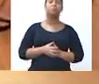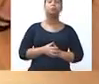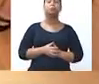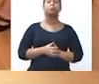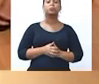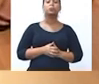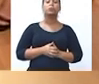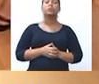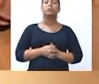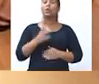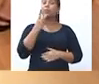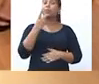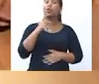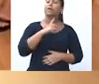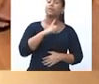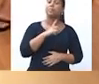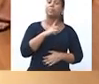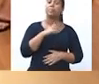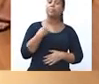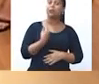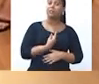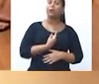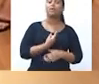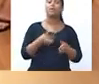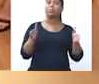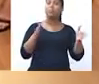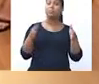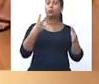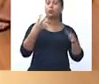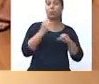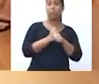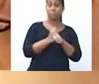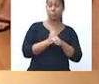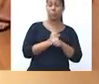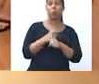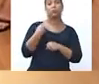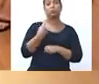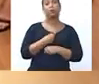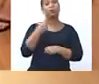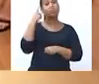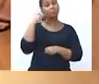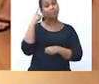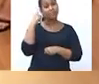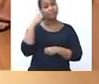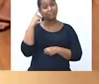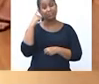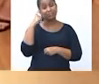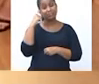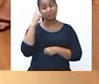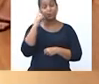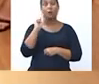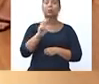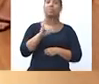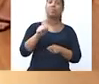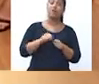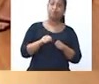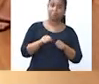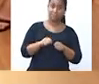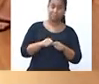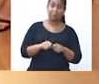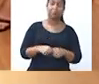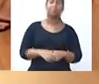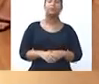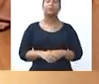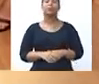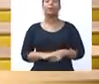até eles dizem que a gente tem esse período aí de 4 anos para. Para se preparar para quando ela voltar para o interesse. Gente, né? Vamos fazer elas